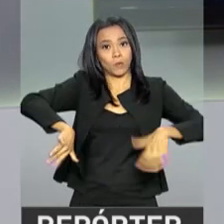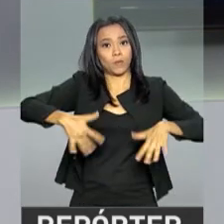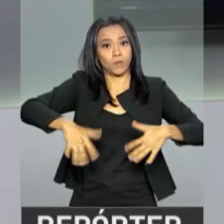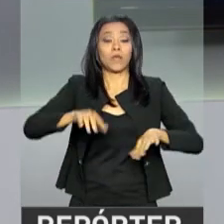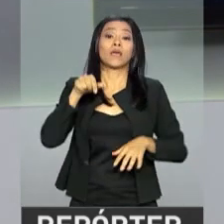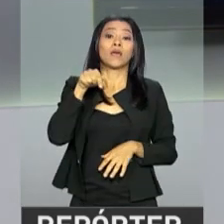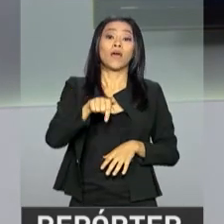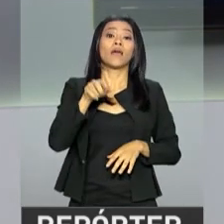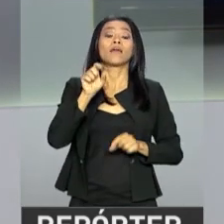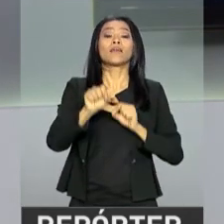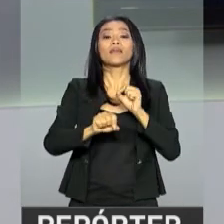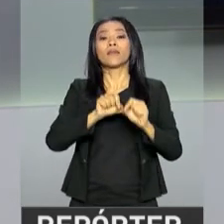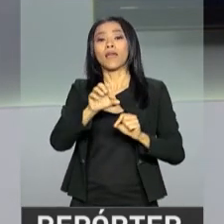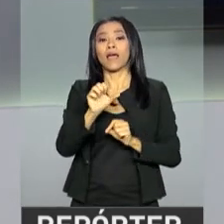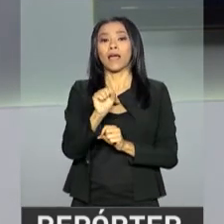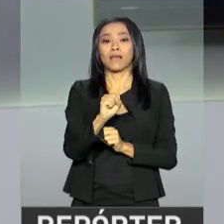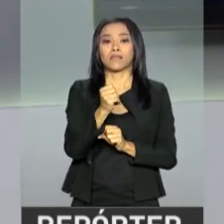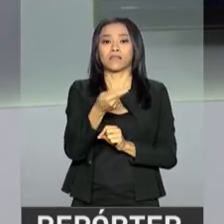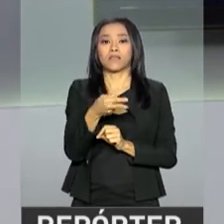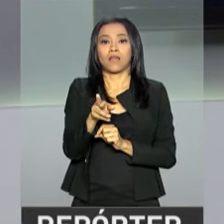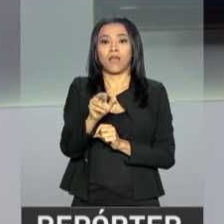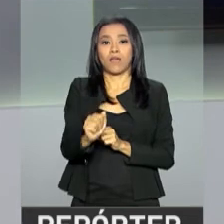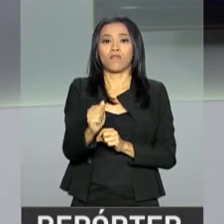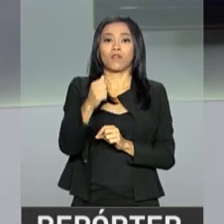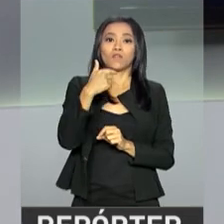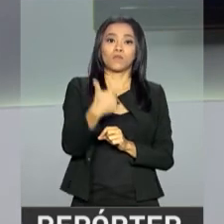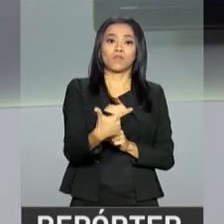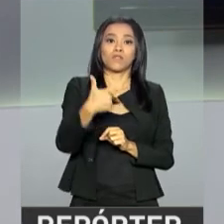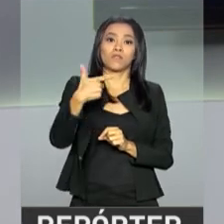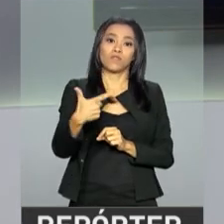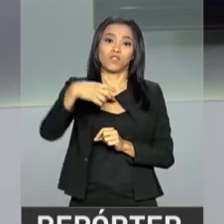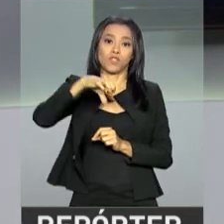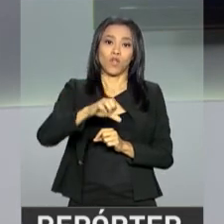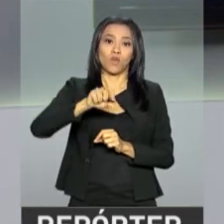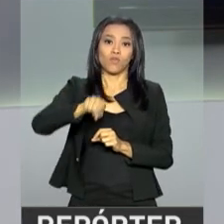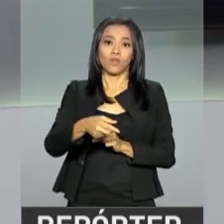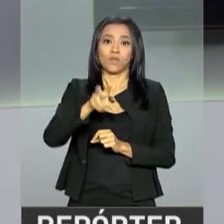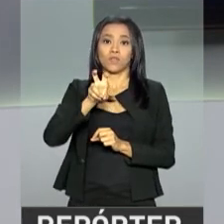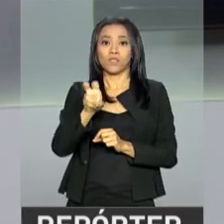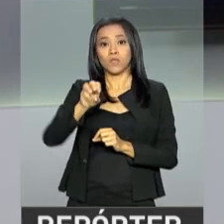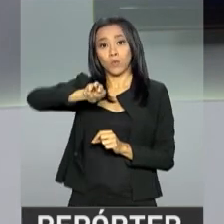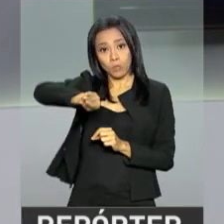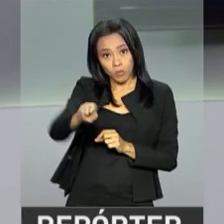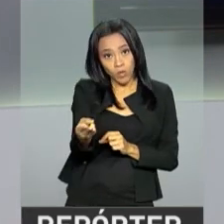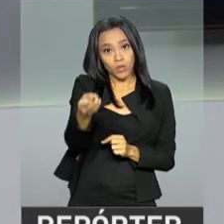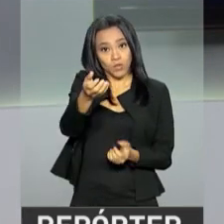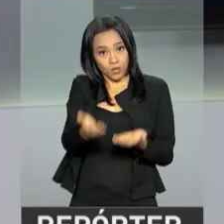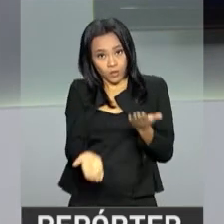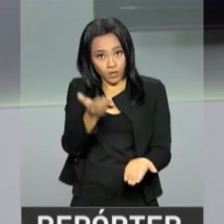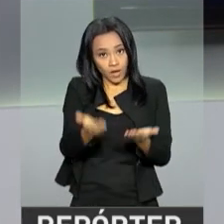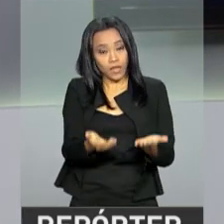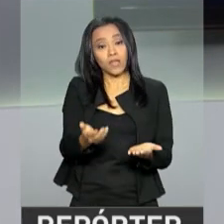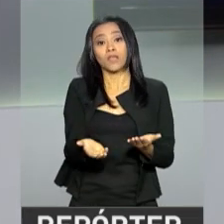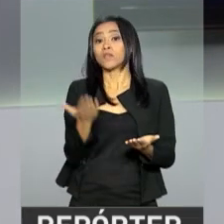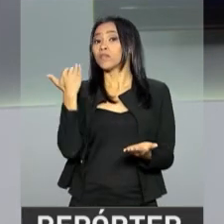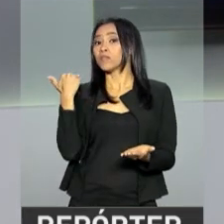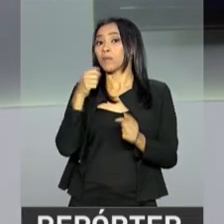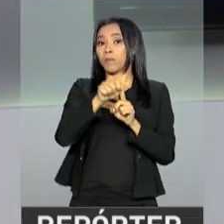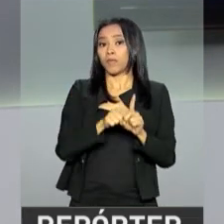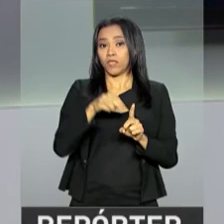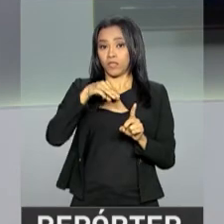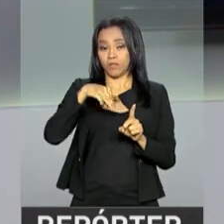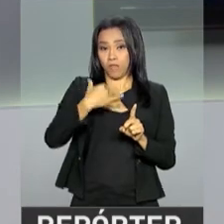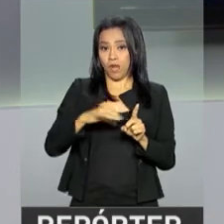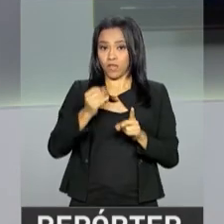é que a safra chegue a 229 milhões e meio de toneladas em relação à estimativa anterior divulgada em março houve crescimento